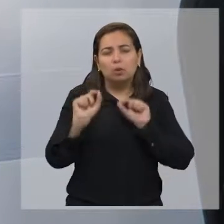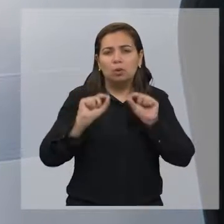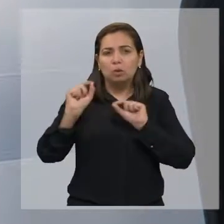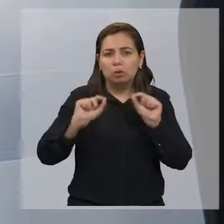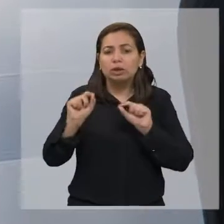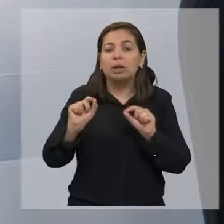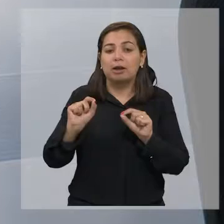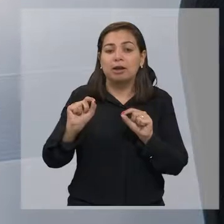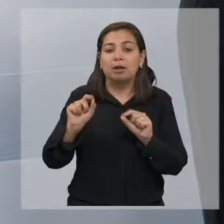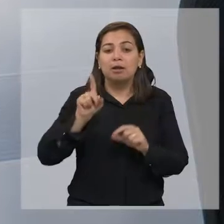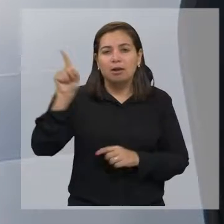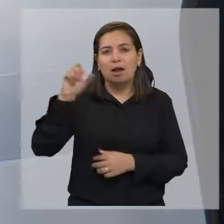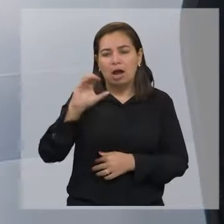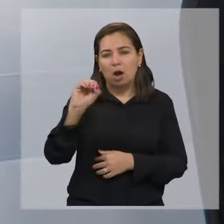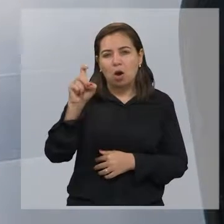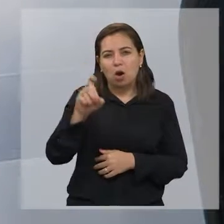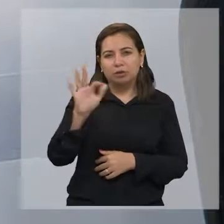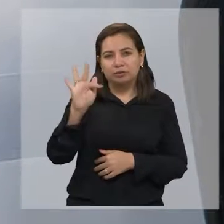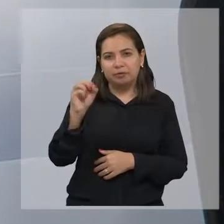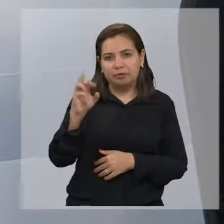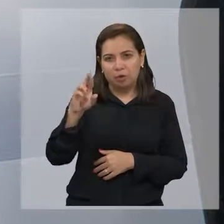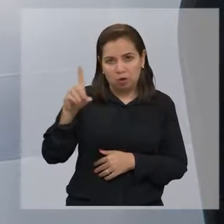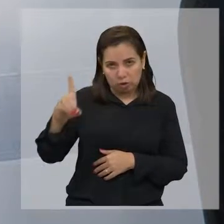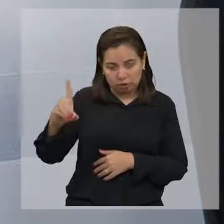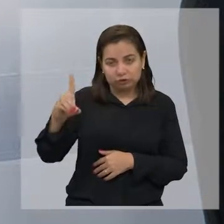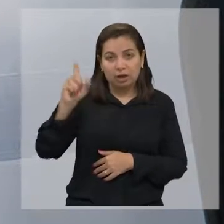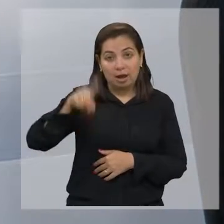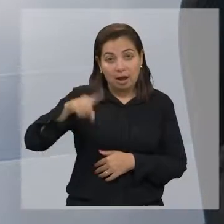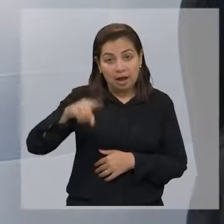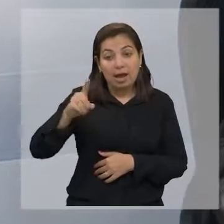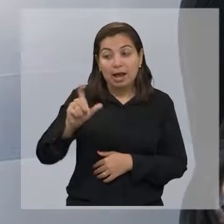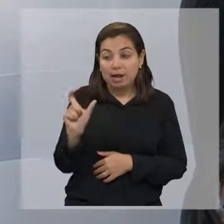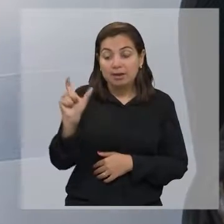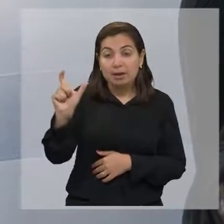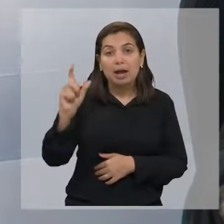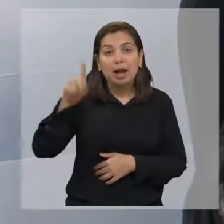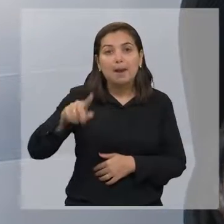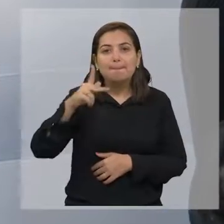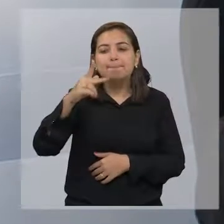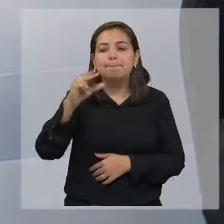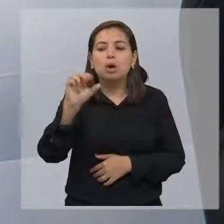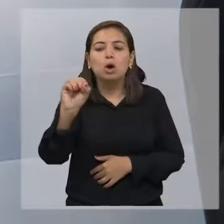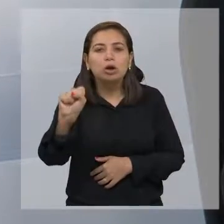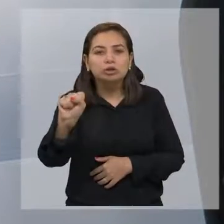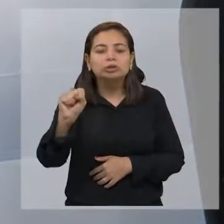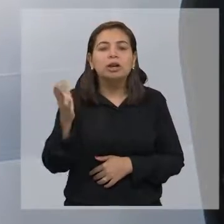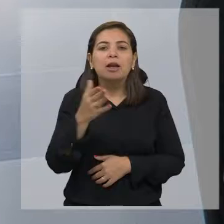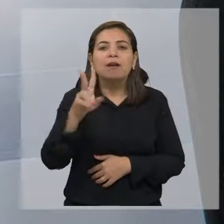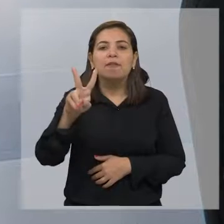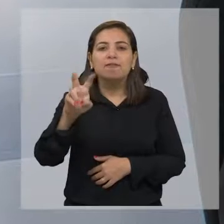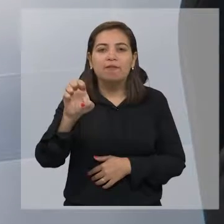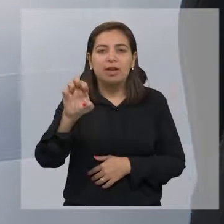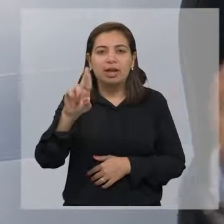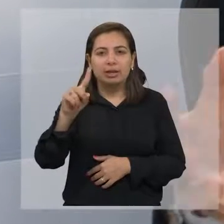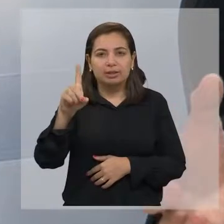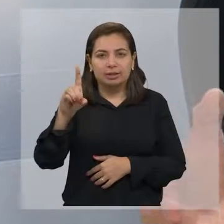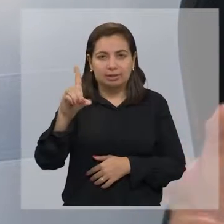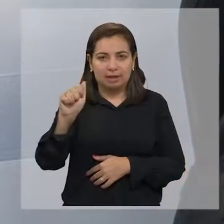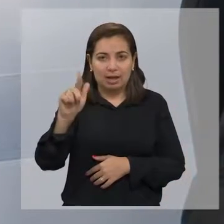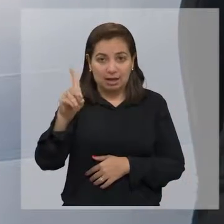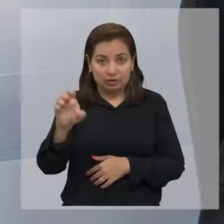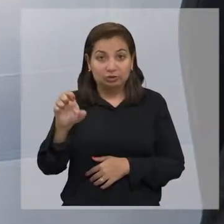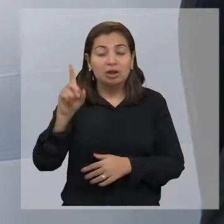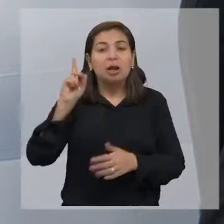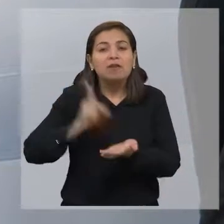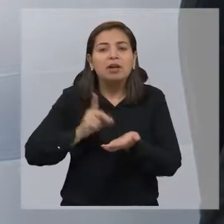pela Universidade de Oxford, há alguns anos atrás, era a palavra pós-verdade. a afirmação de verdades